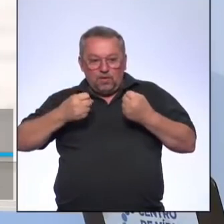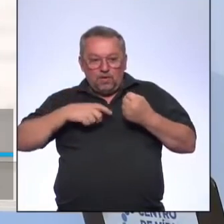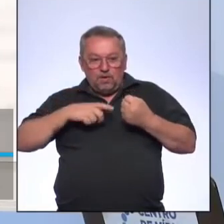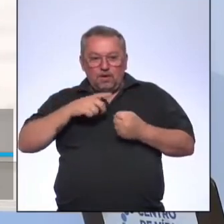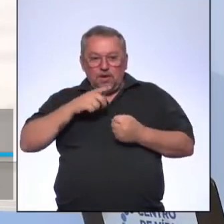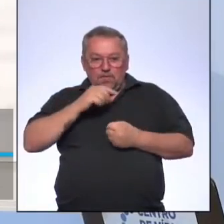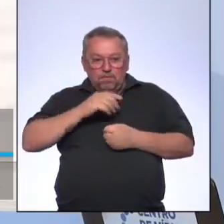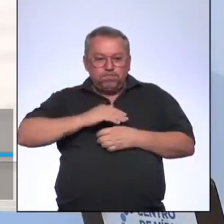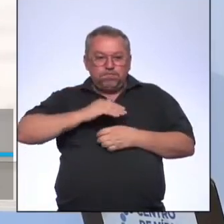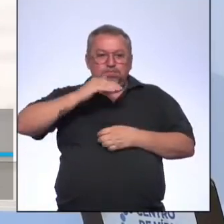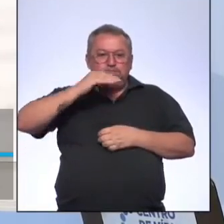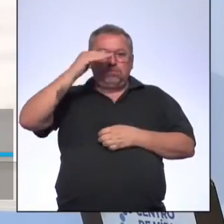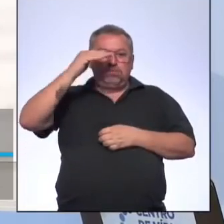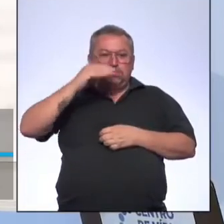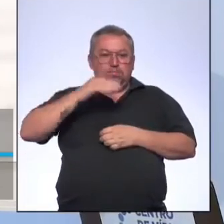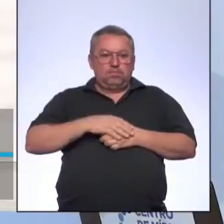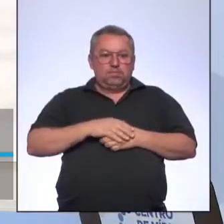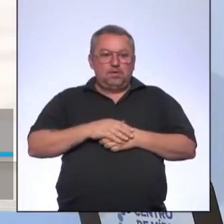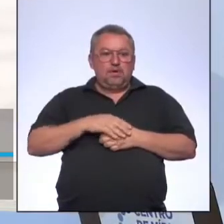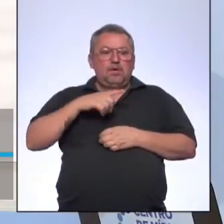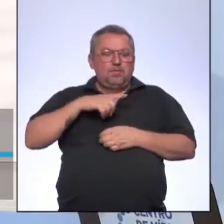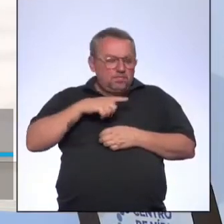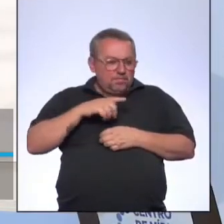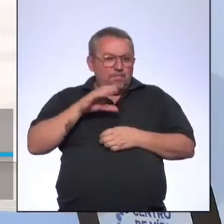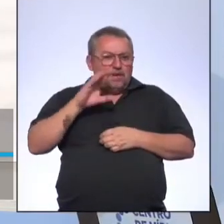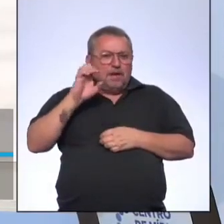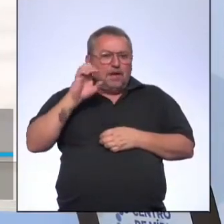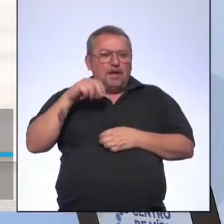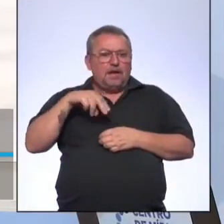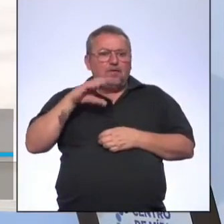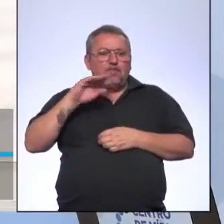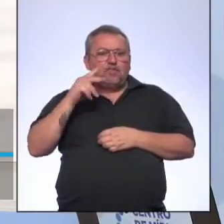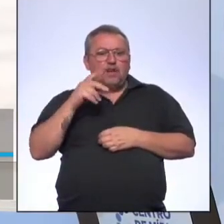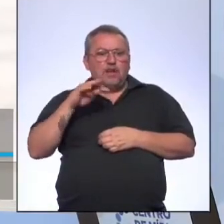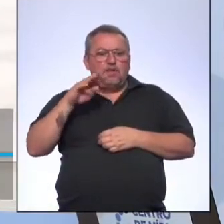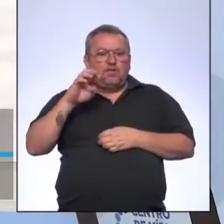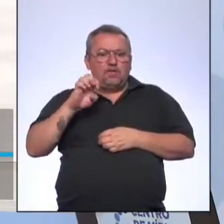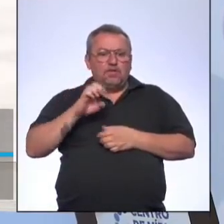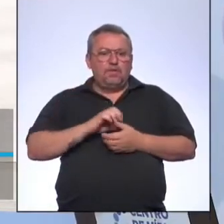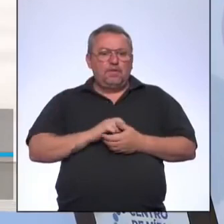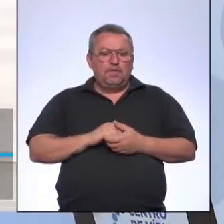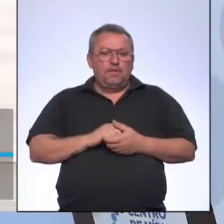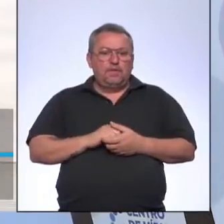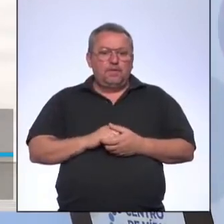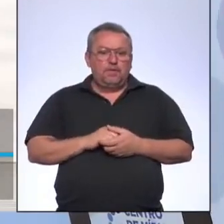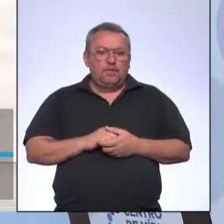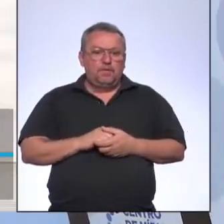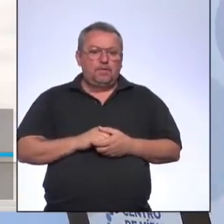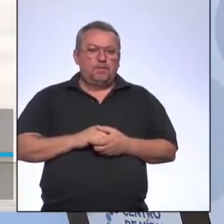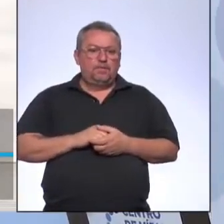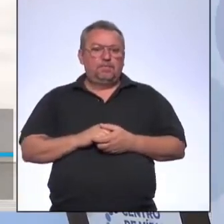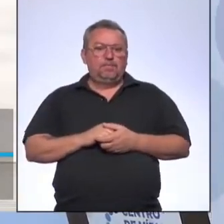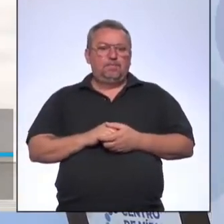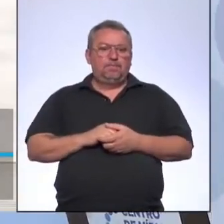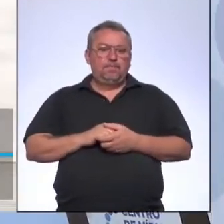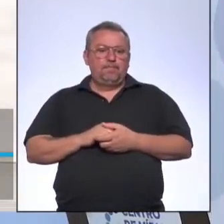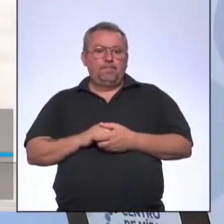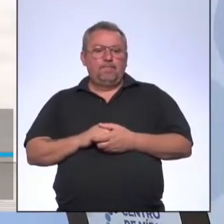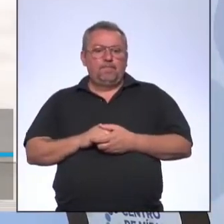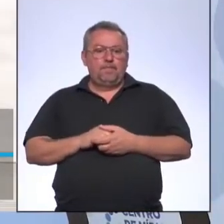é alagamento. Pode ser também enchente, né? Dependendo do contexto. Landslides.